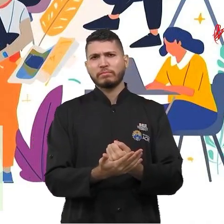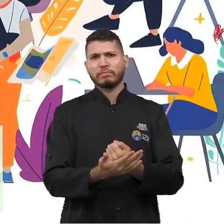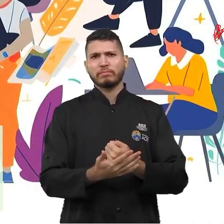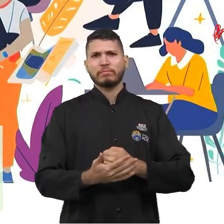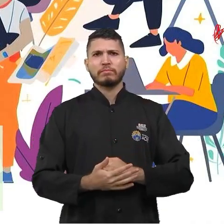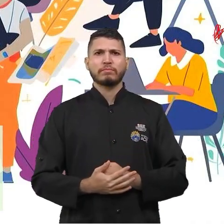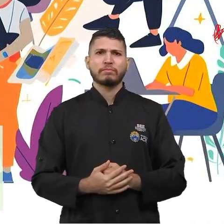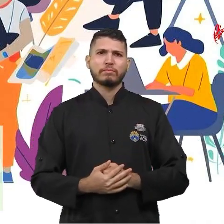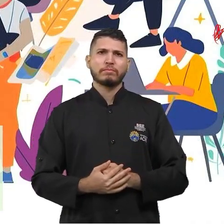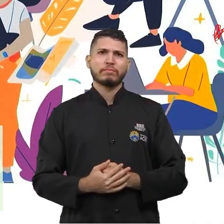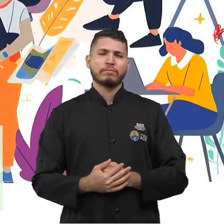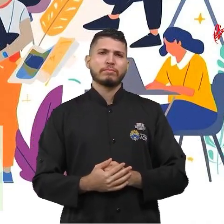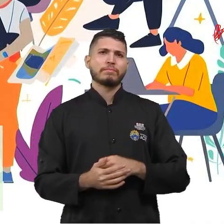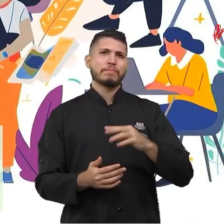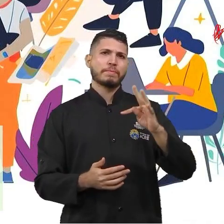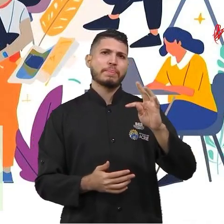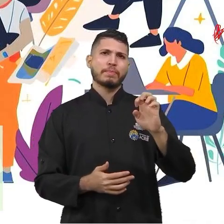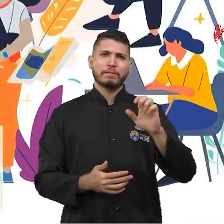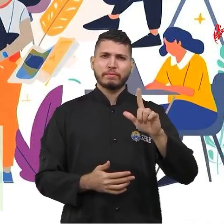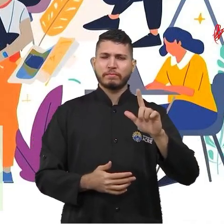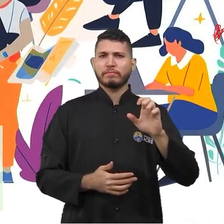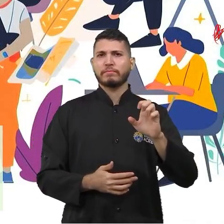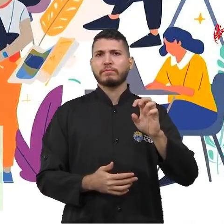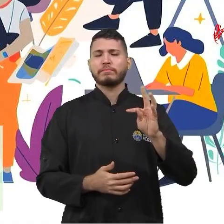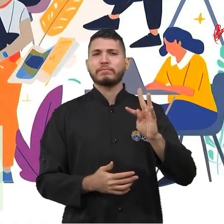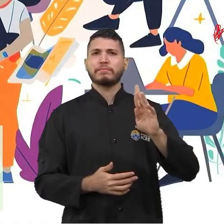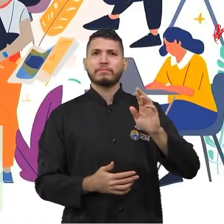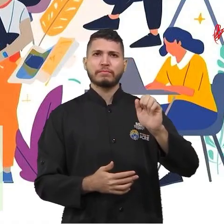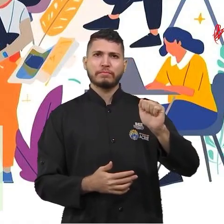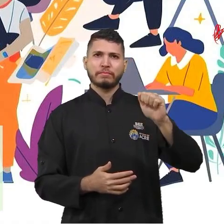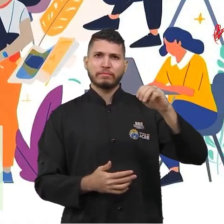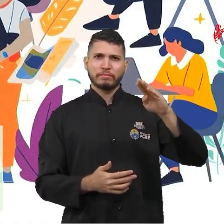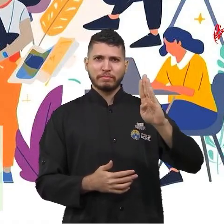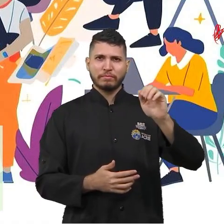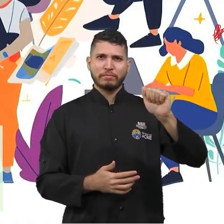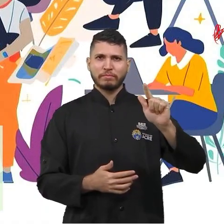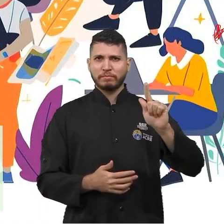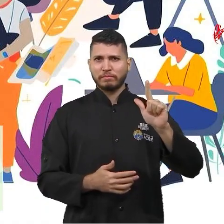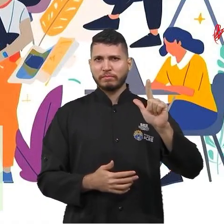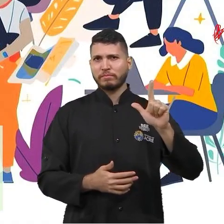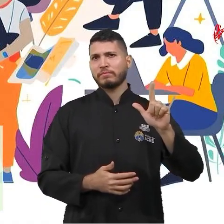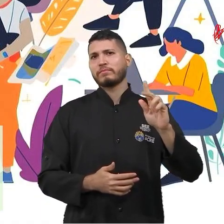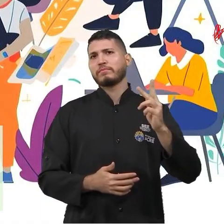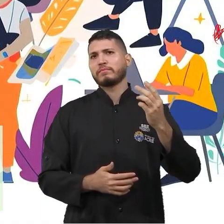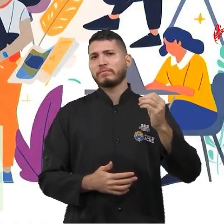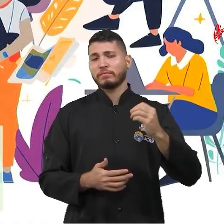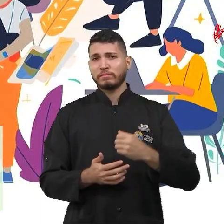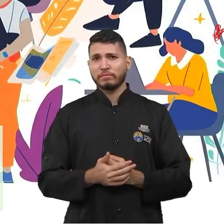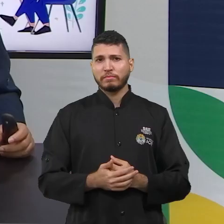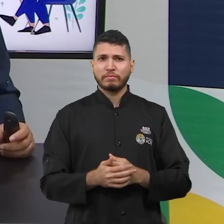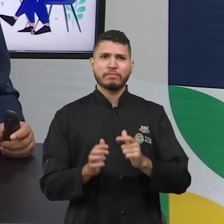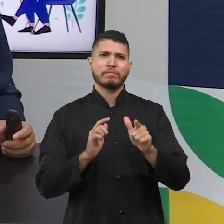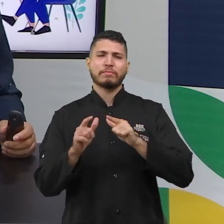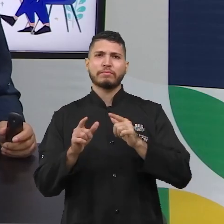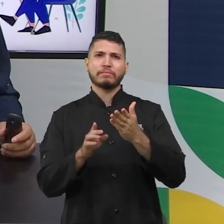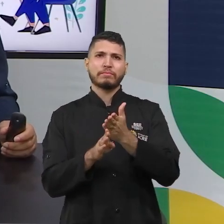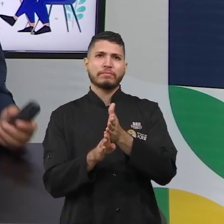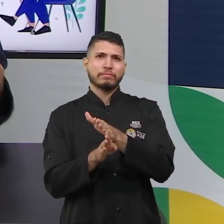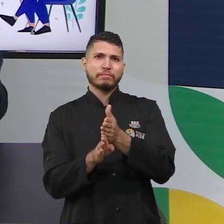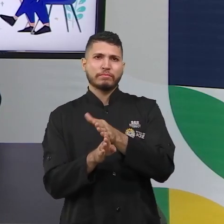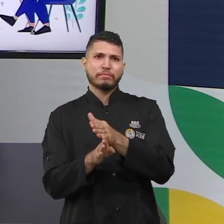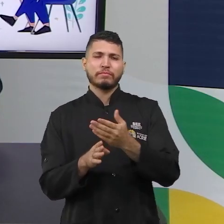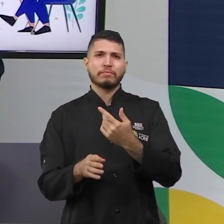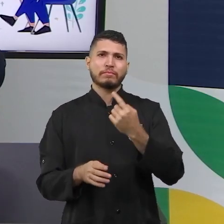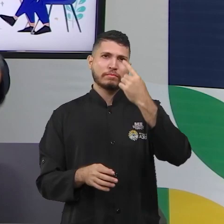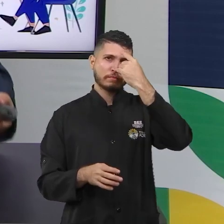mesmo teletrabalho, né? O chamado teletrabalho e o trabalho híbrido também. Essa é uma imagem construída